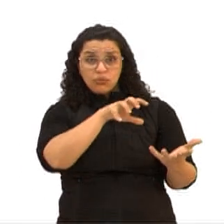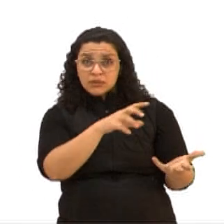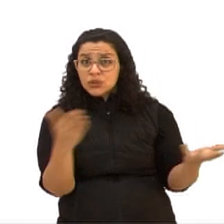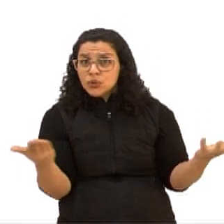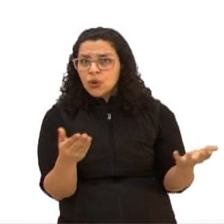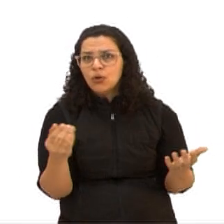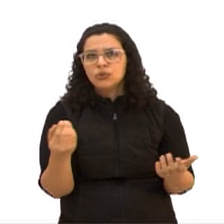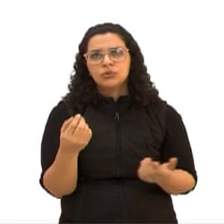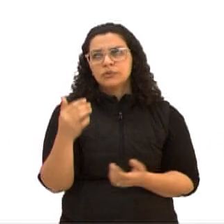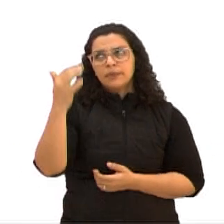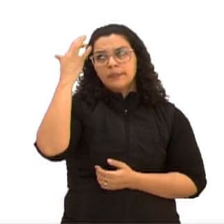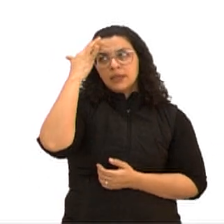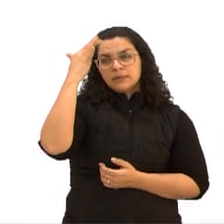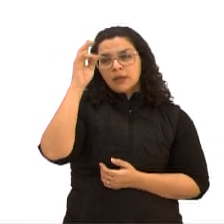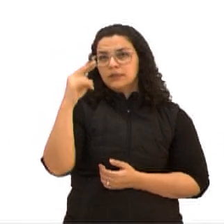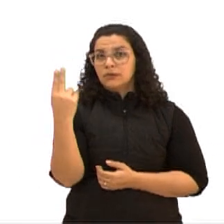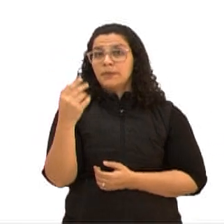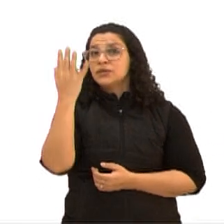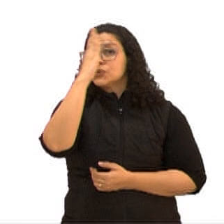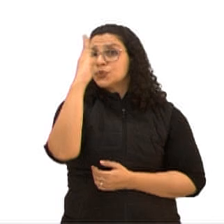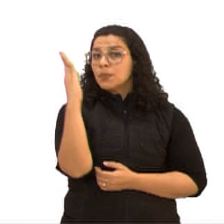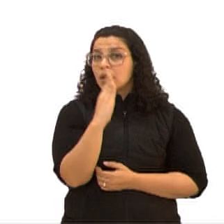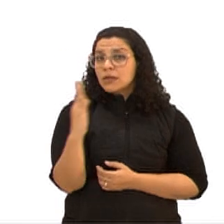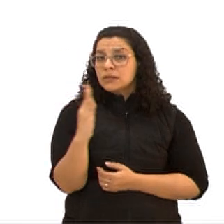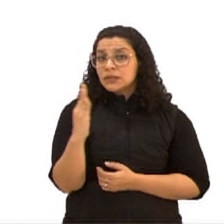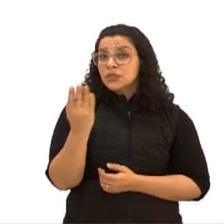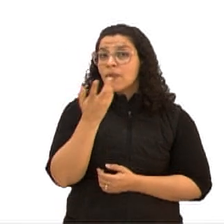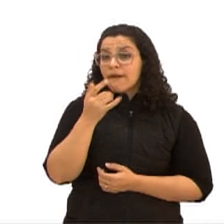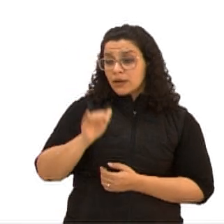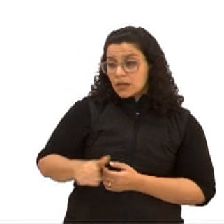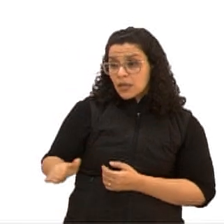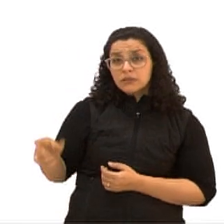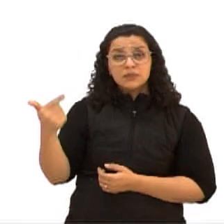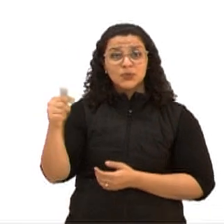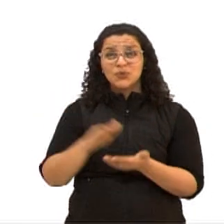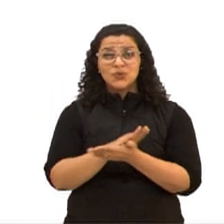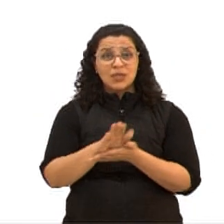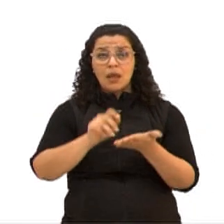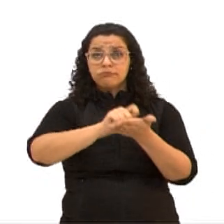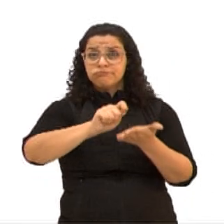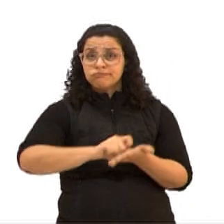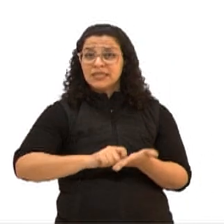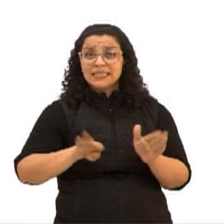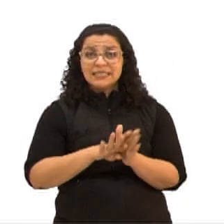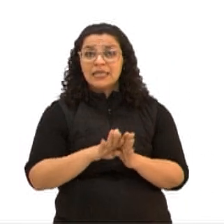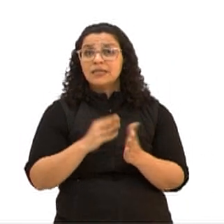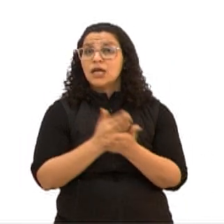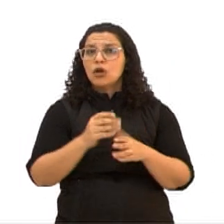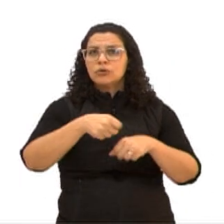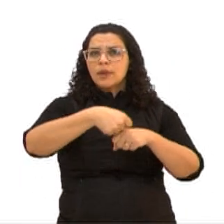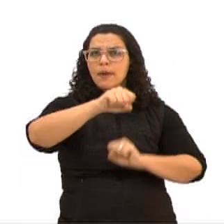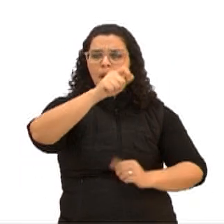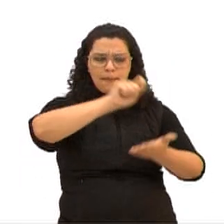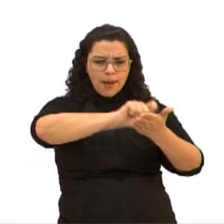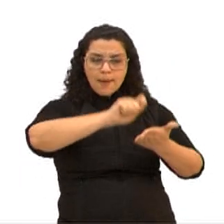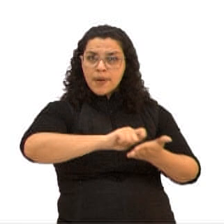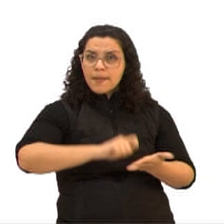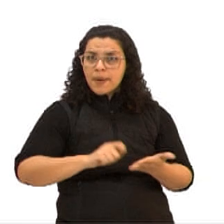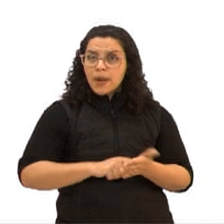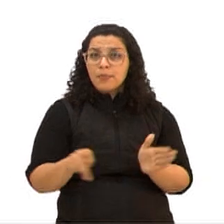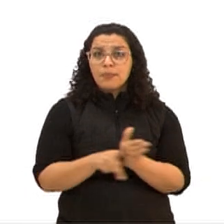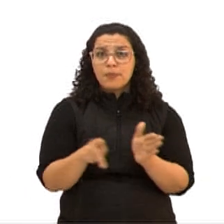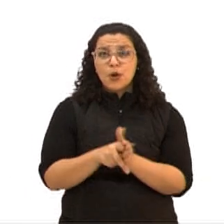dia. Mas o Brasil, na sua infância, não possuía tipografia e muitos manuscritos do período colonial